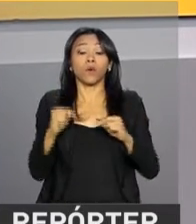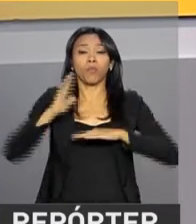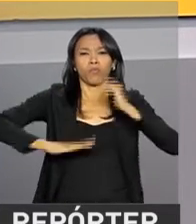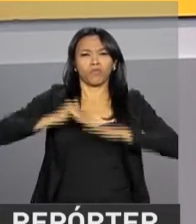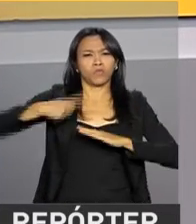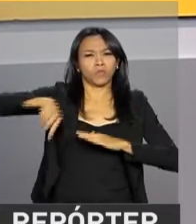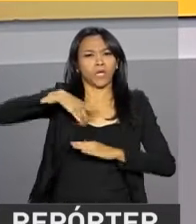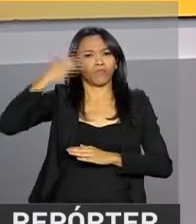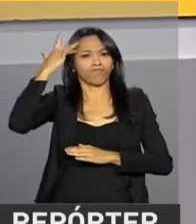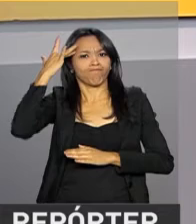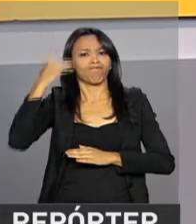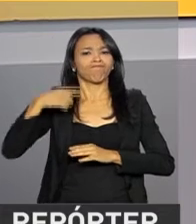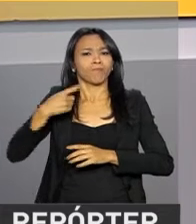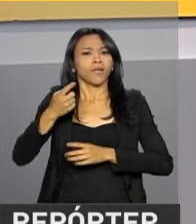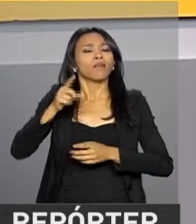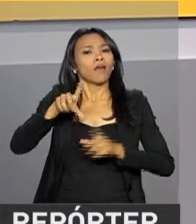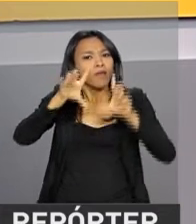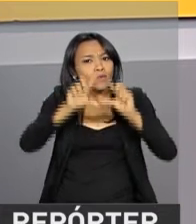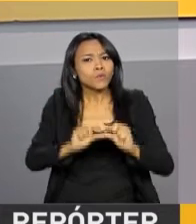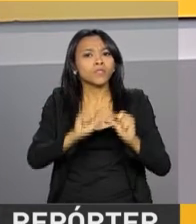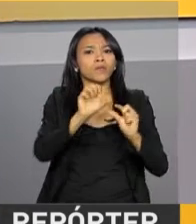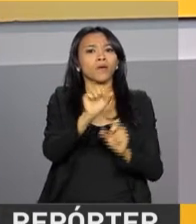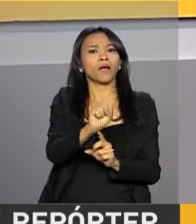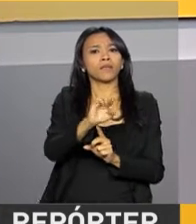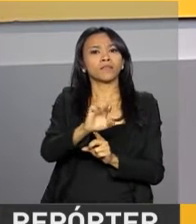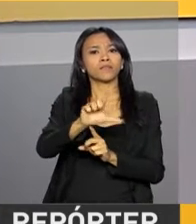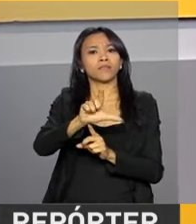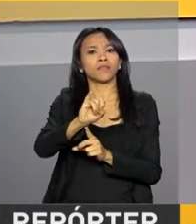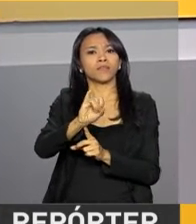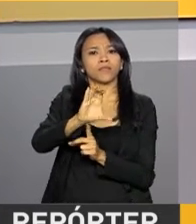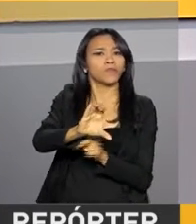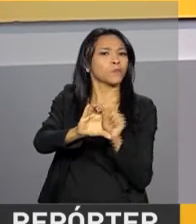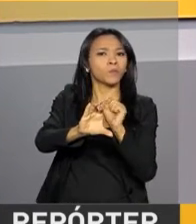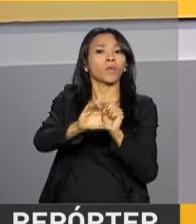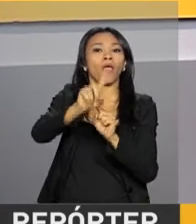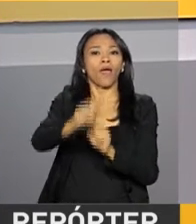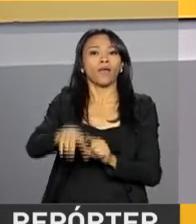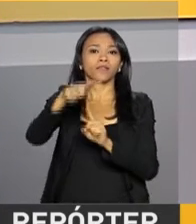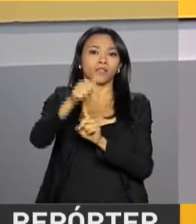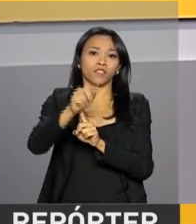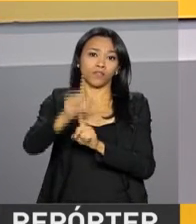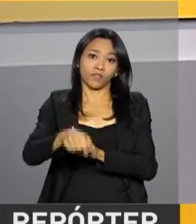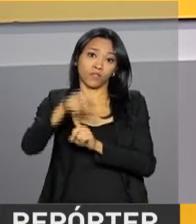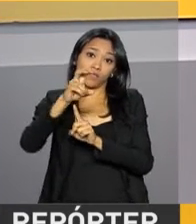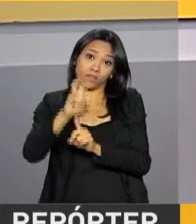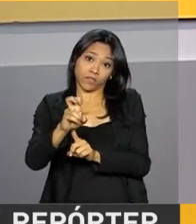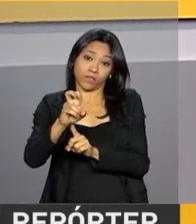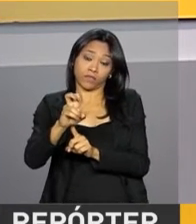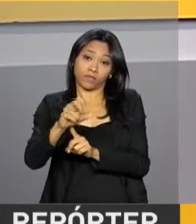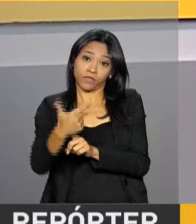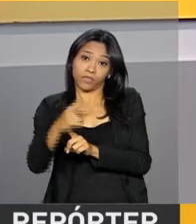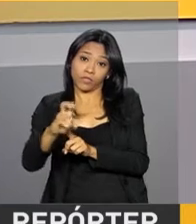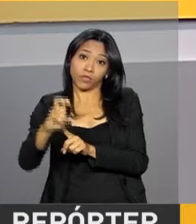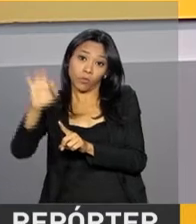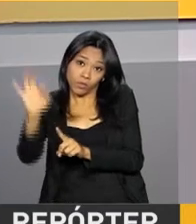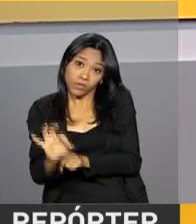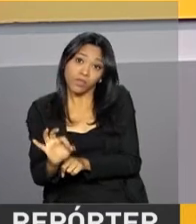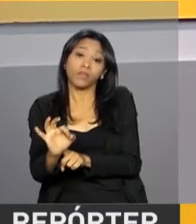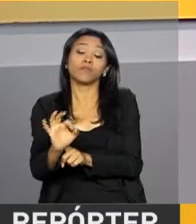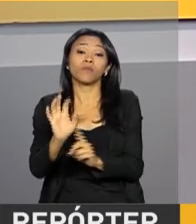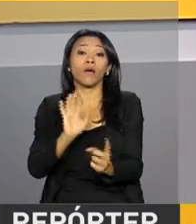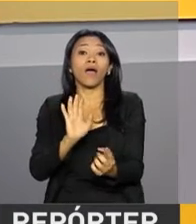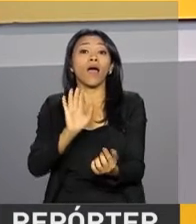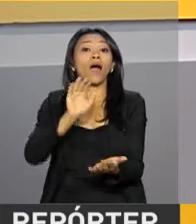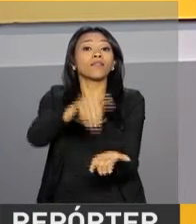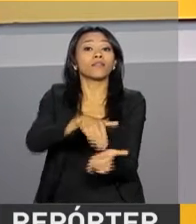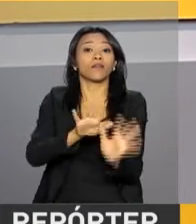investidores reduziram também a taxa básica de juros da economia, Selic, de 7,5% para 7,25% no final